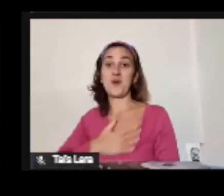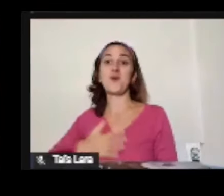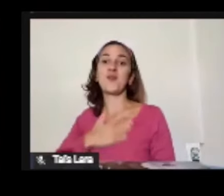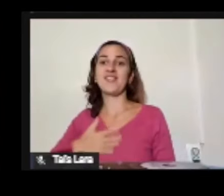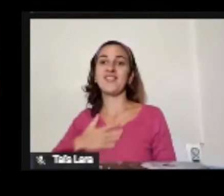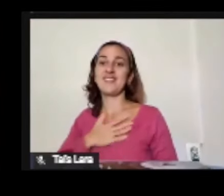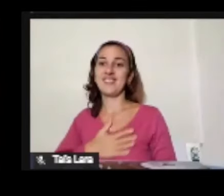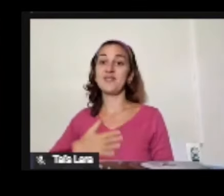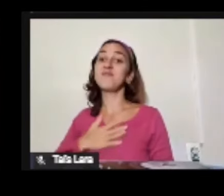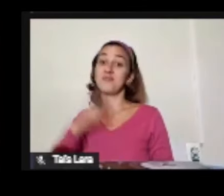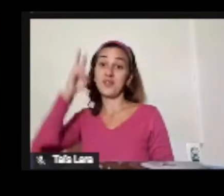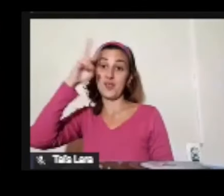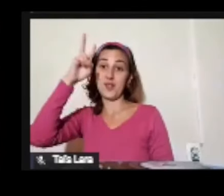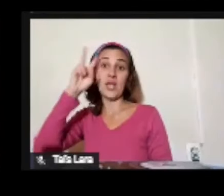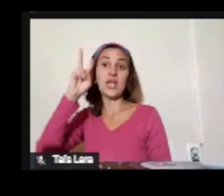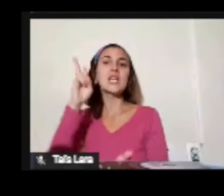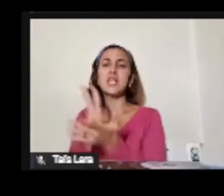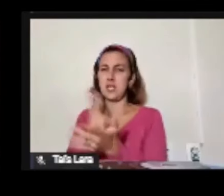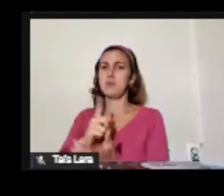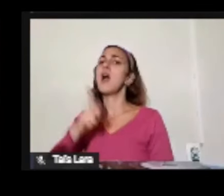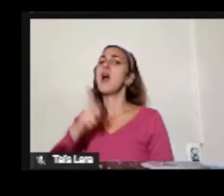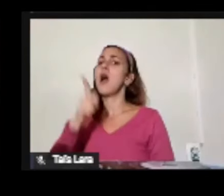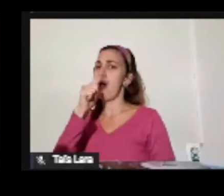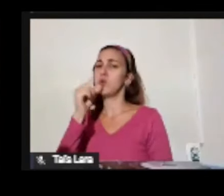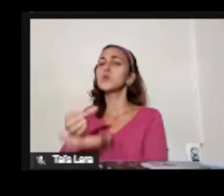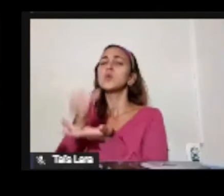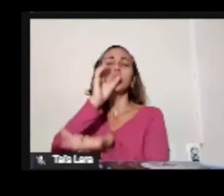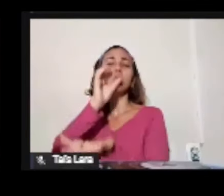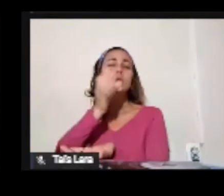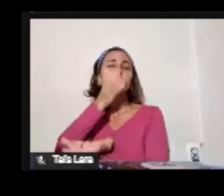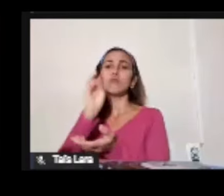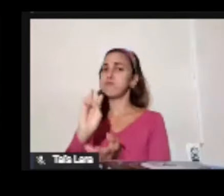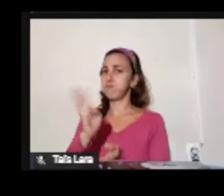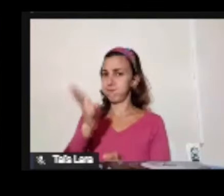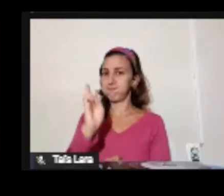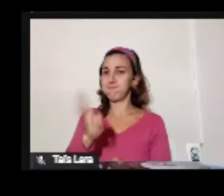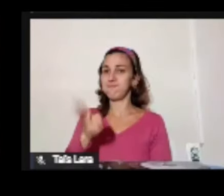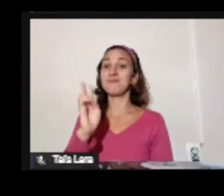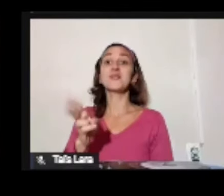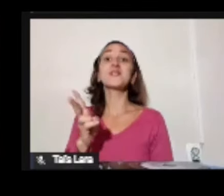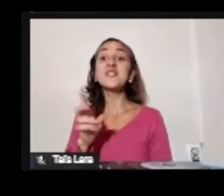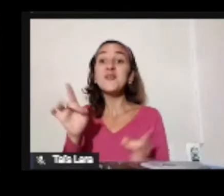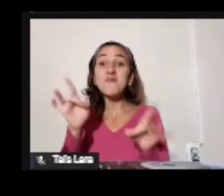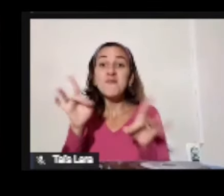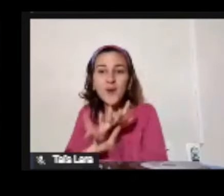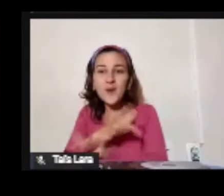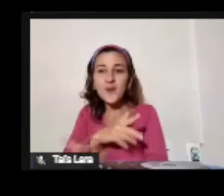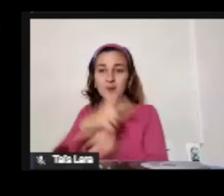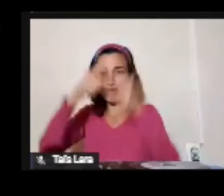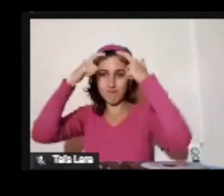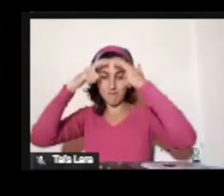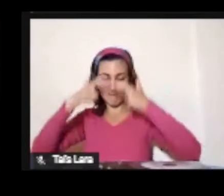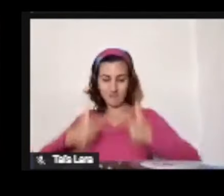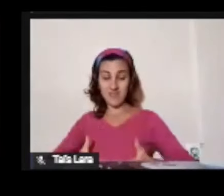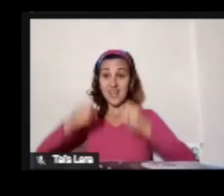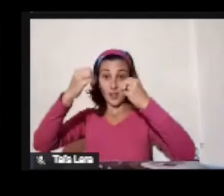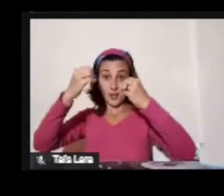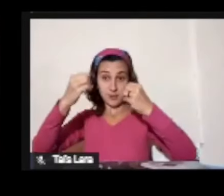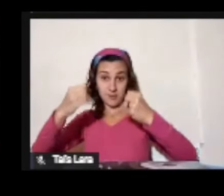água enquanto a gente bate esse papo. Feita a minha audiodescrição, agora a